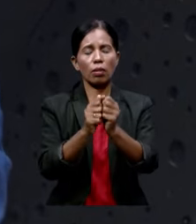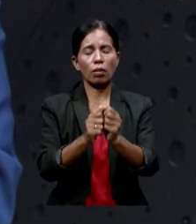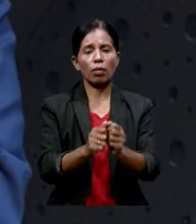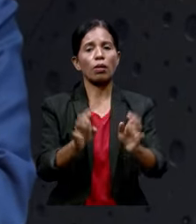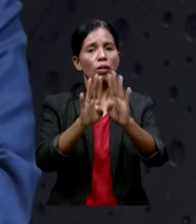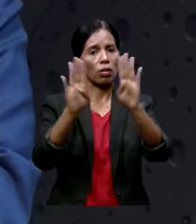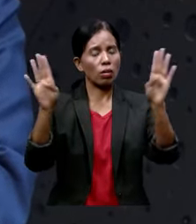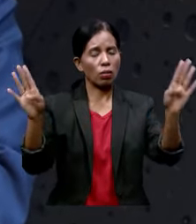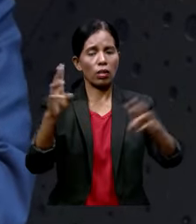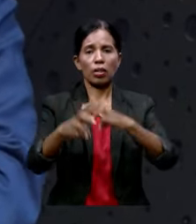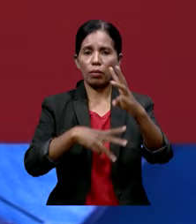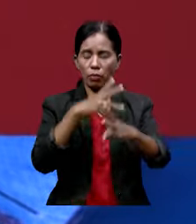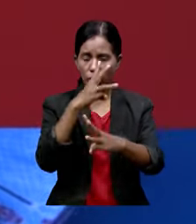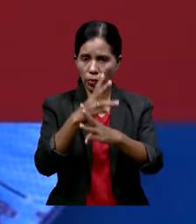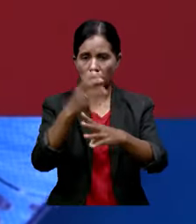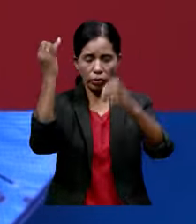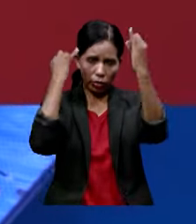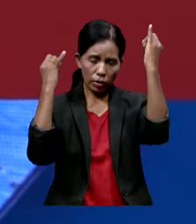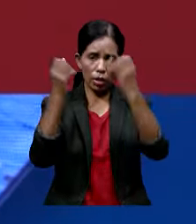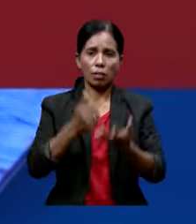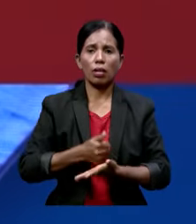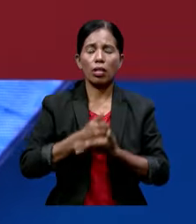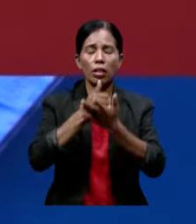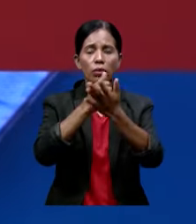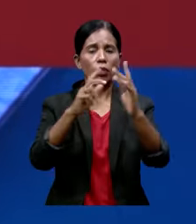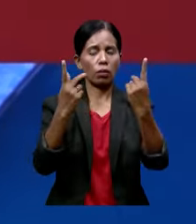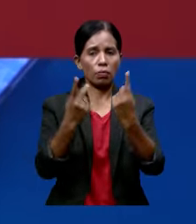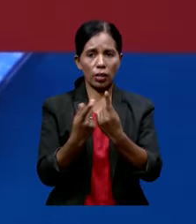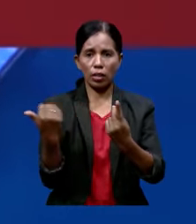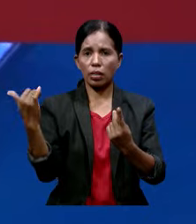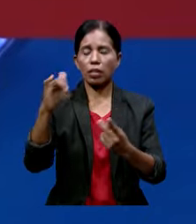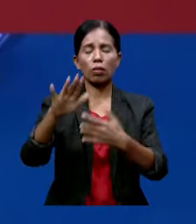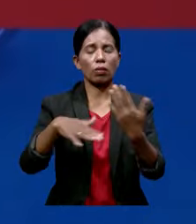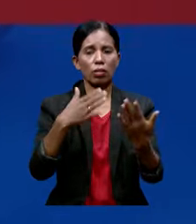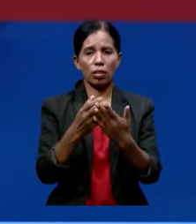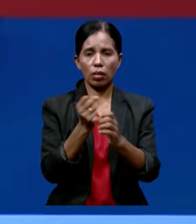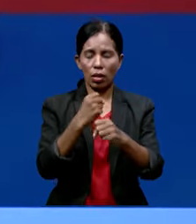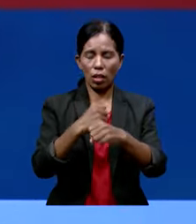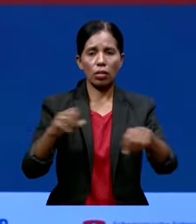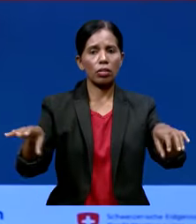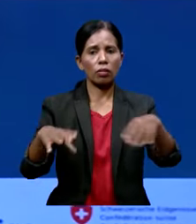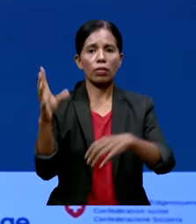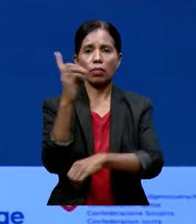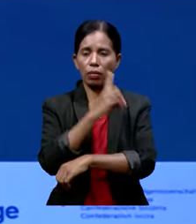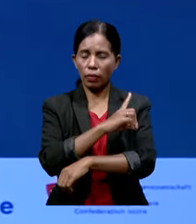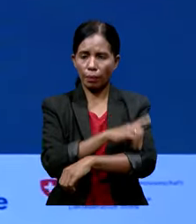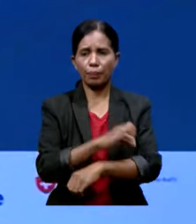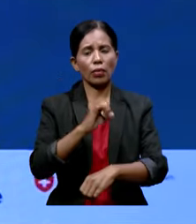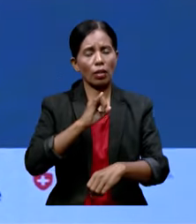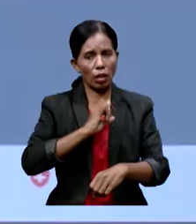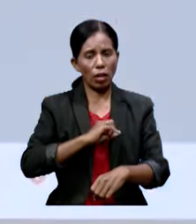ne iha mundo. Digitalização bele ajuda empresa sira hotu atu halau servisu lor-loron. Iha espera kata